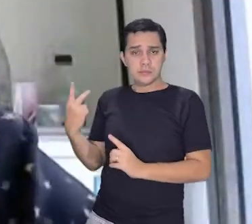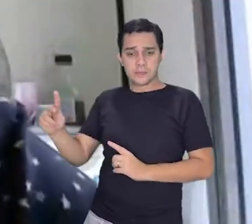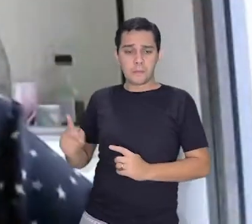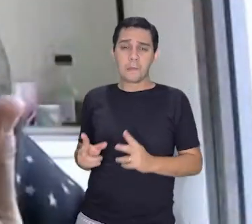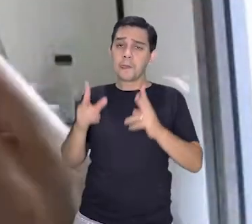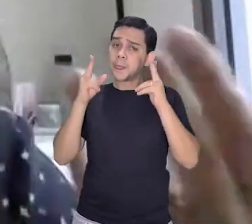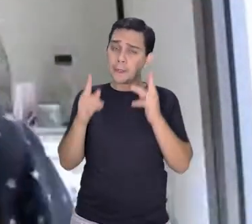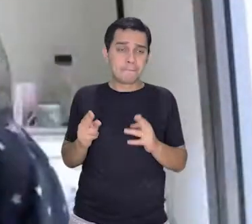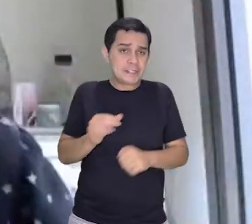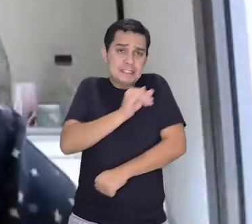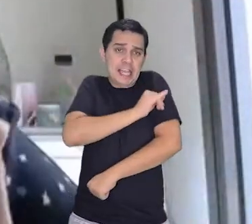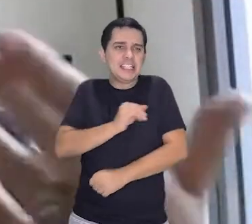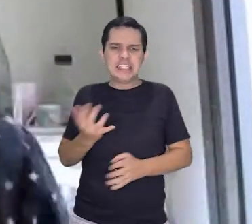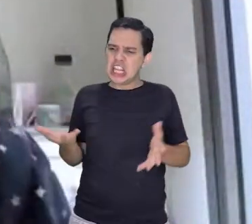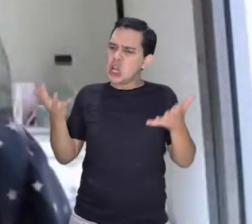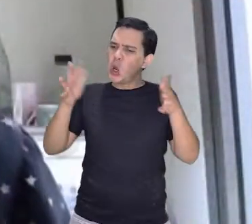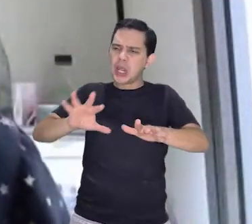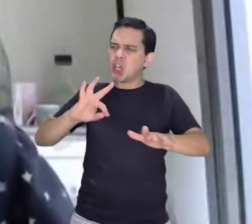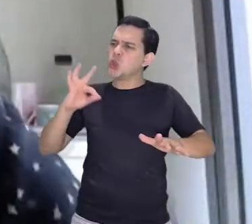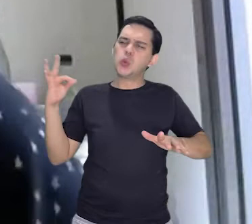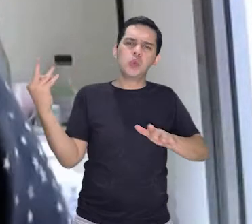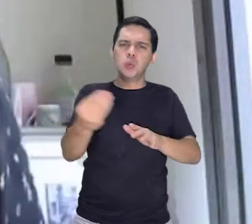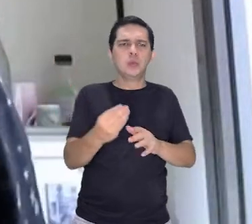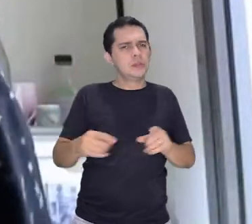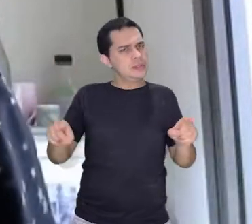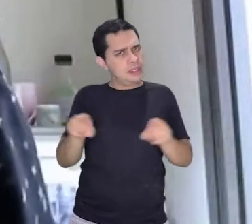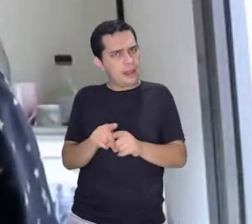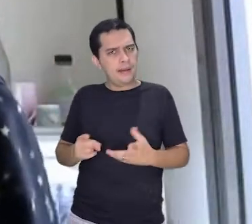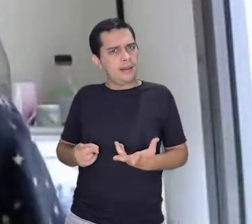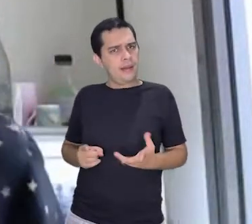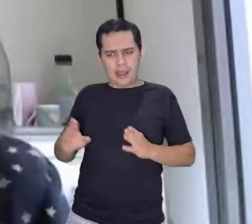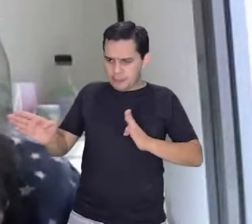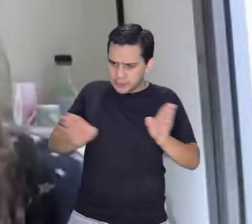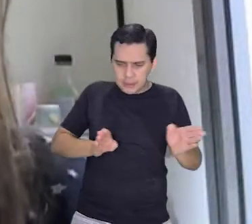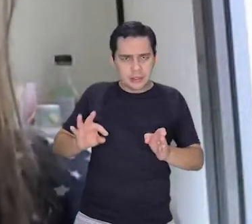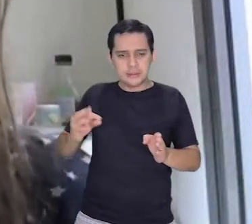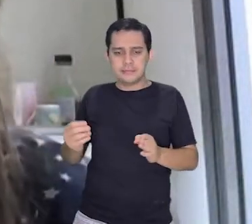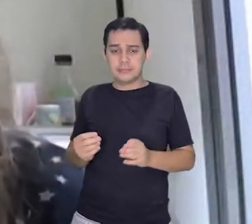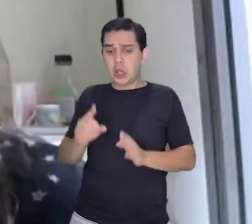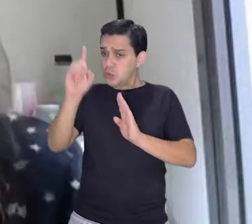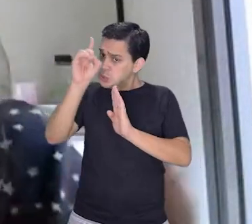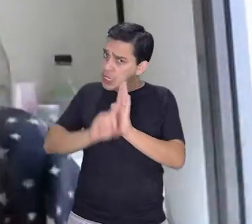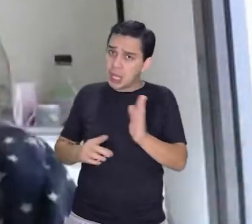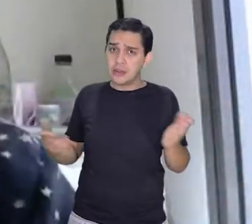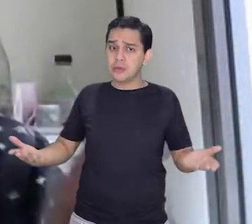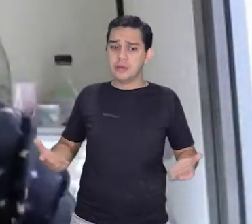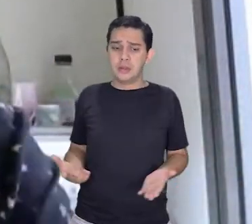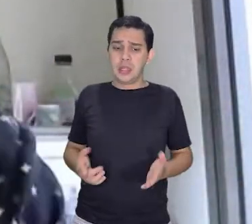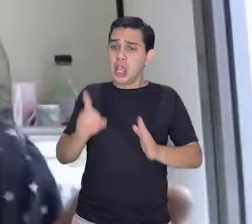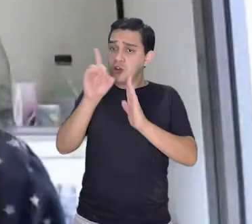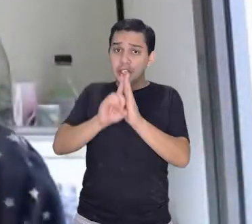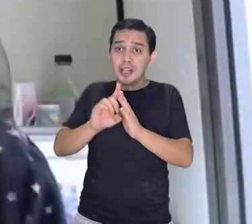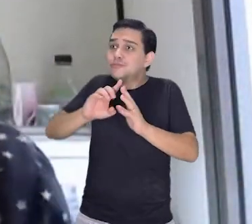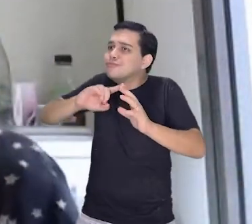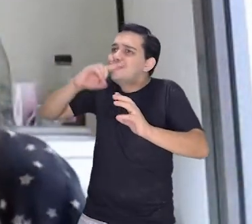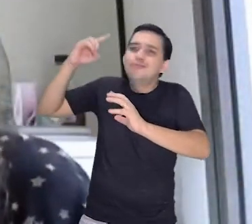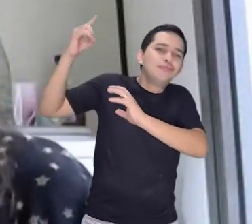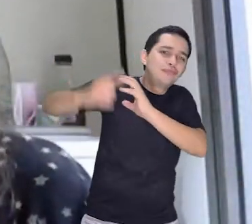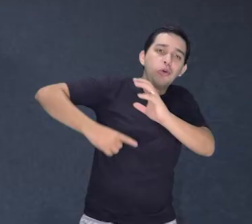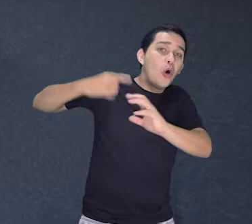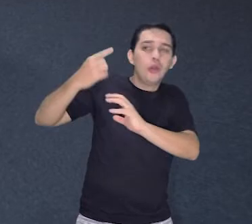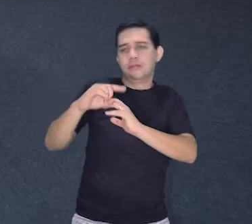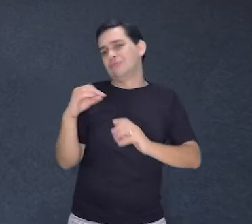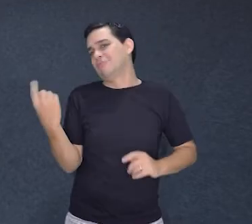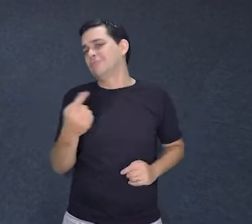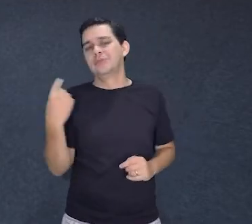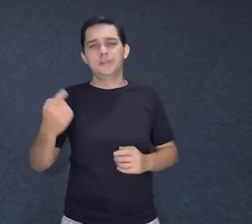a todos com autonomia e mobilidade, é a garantia de um direito universal, um direito que vale para